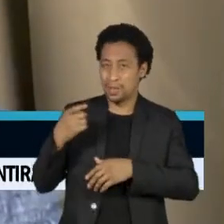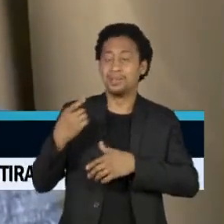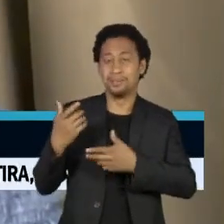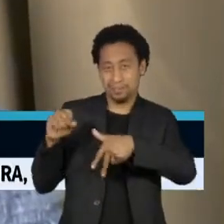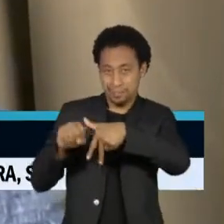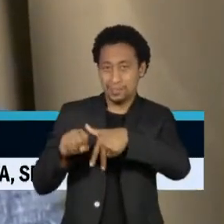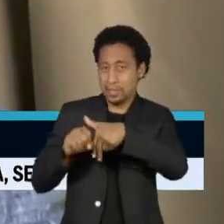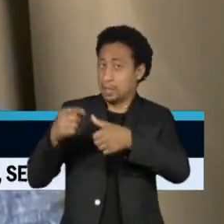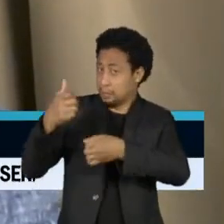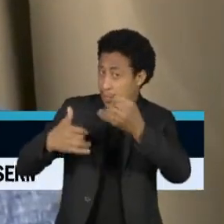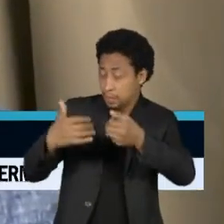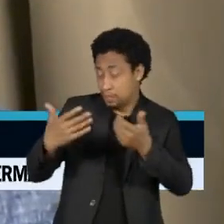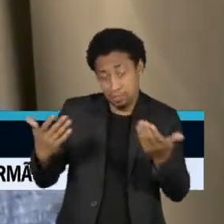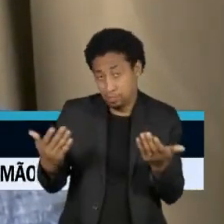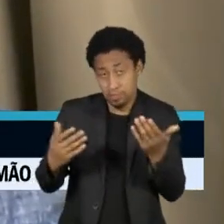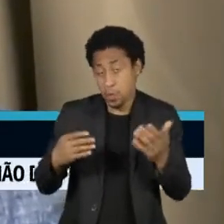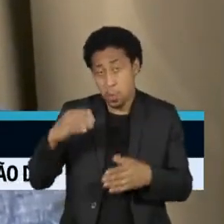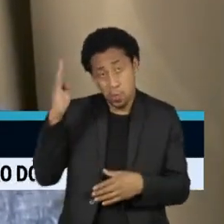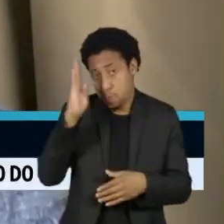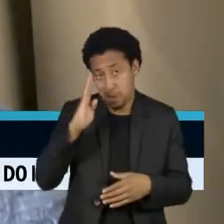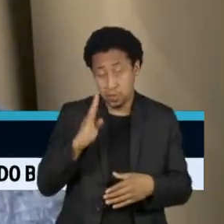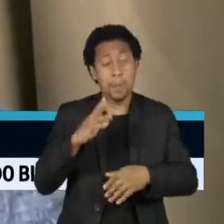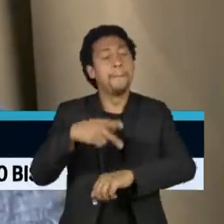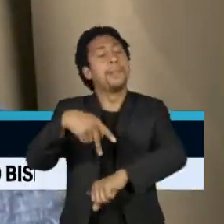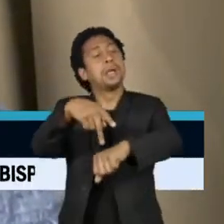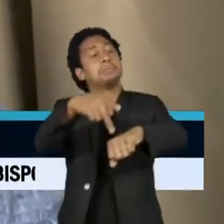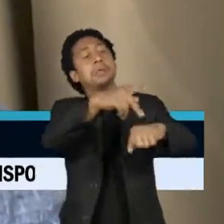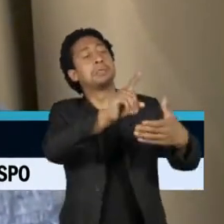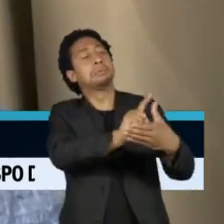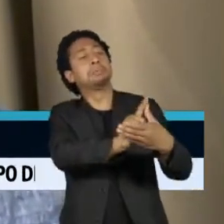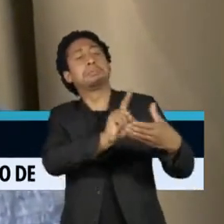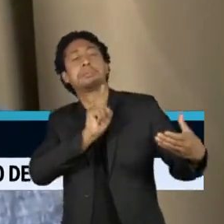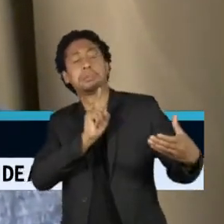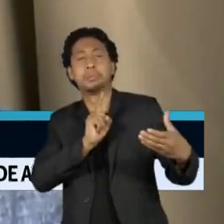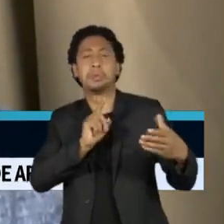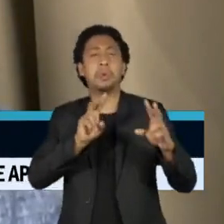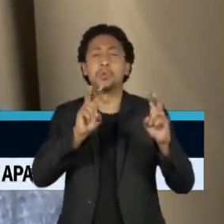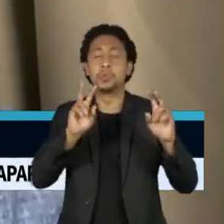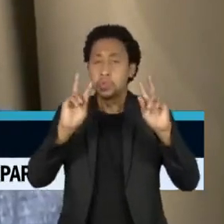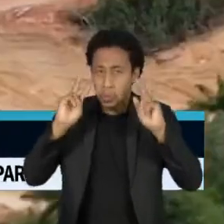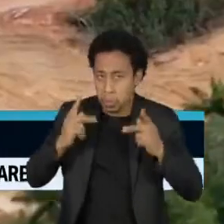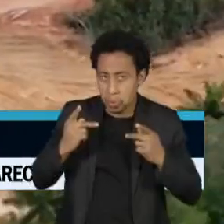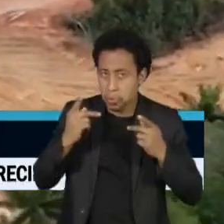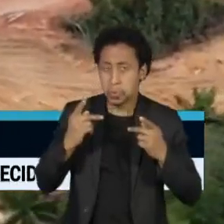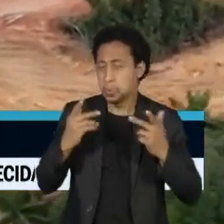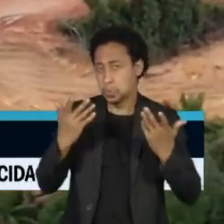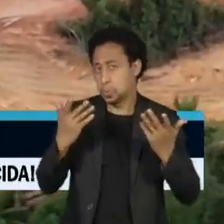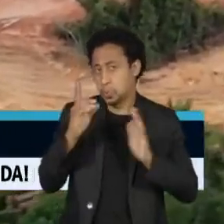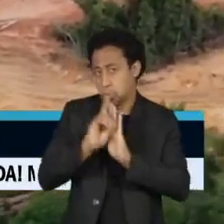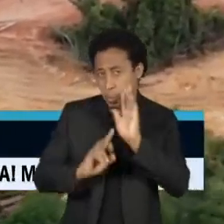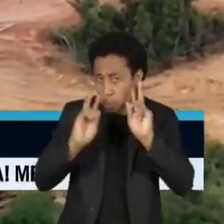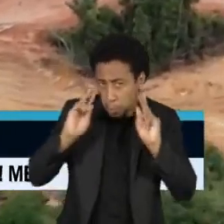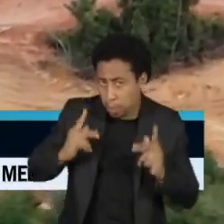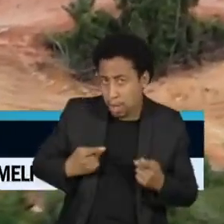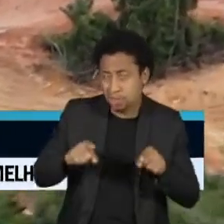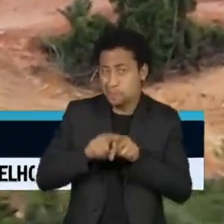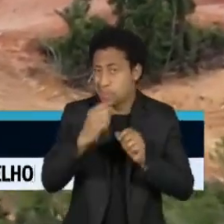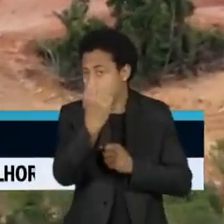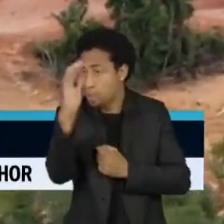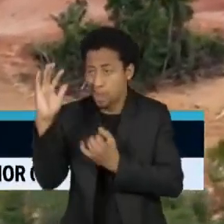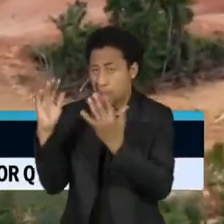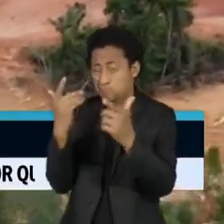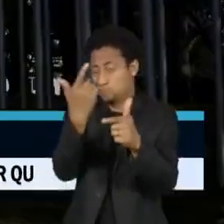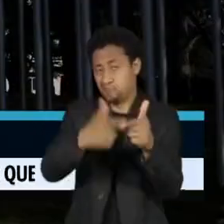se isolasse do resto do mundo em matérias como direitos humanos e questões ambientais. Longe de ser verde,